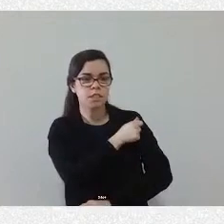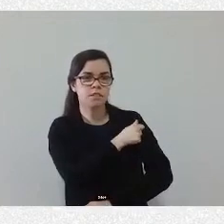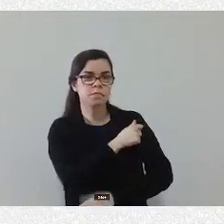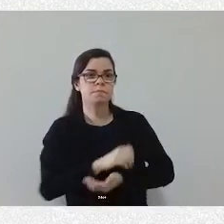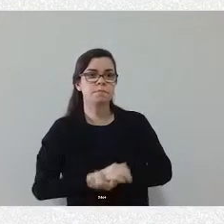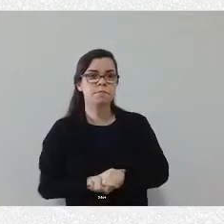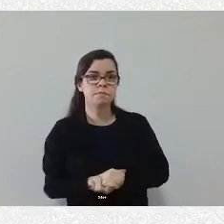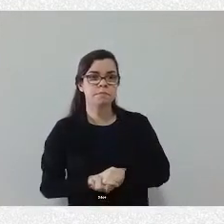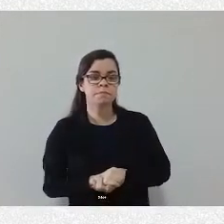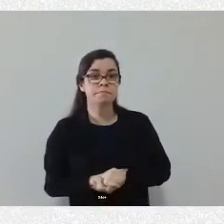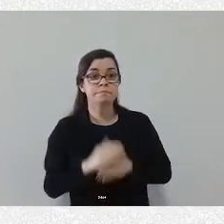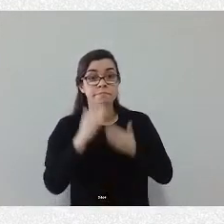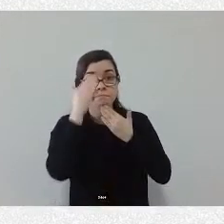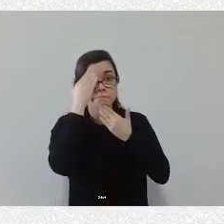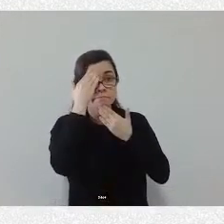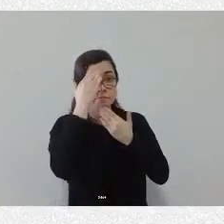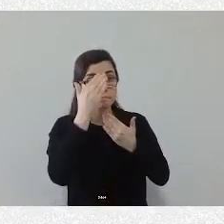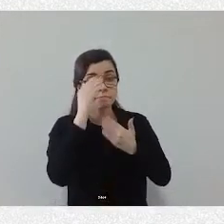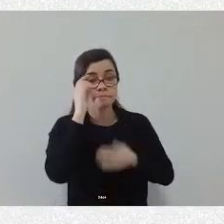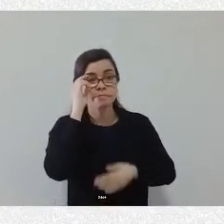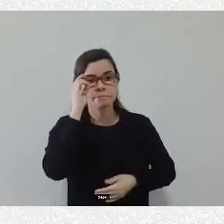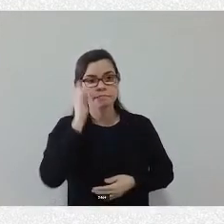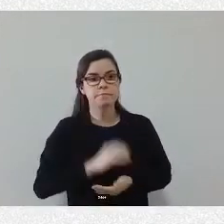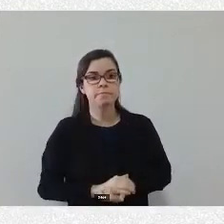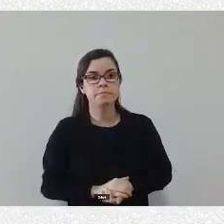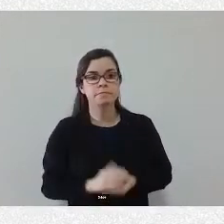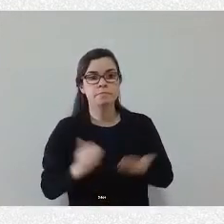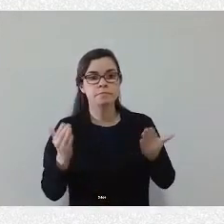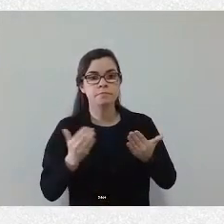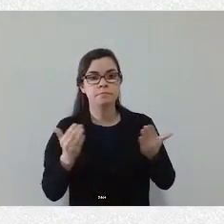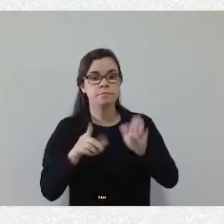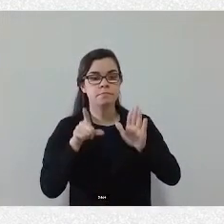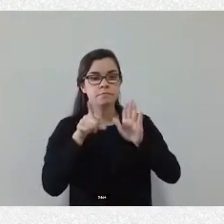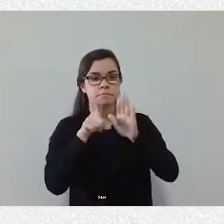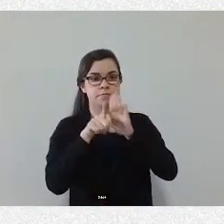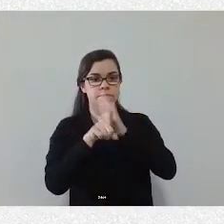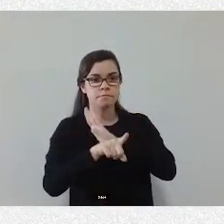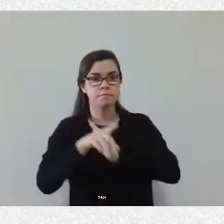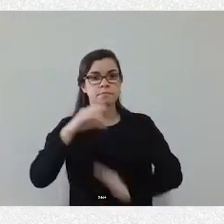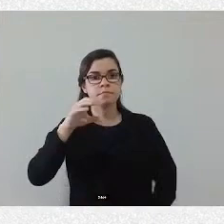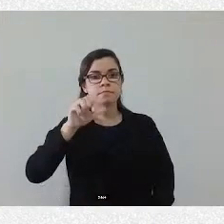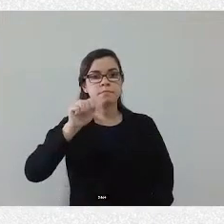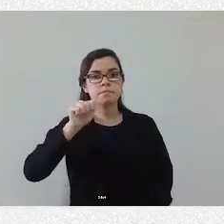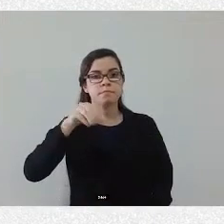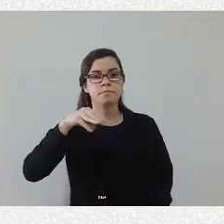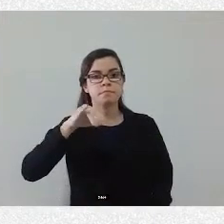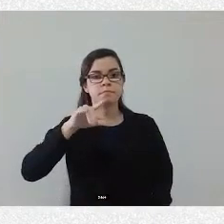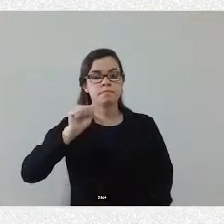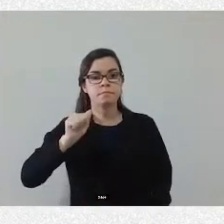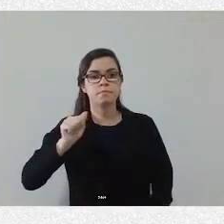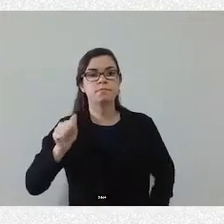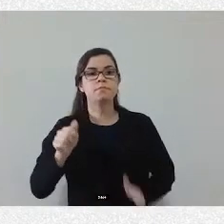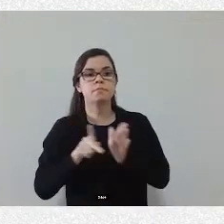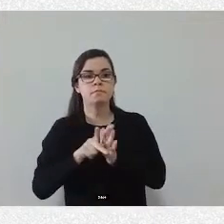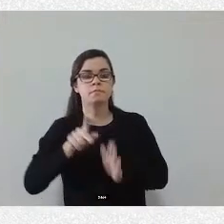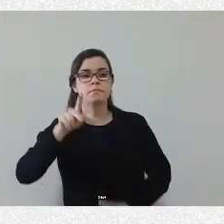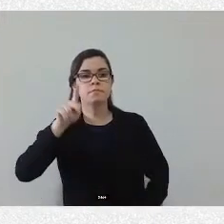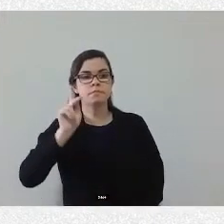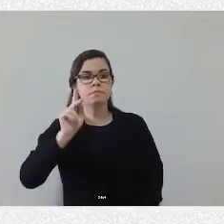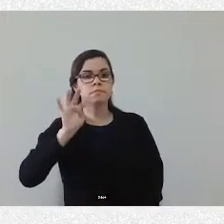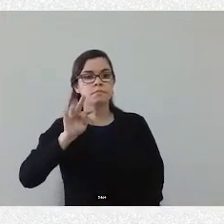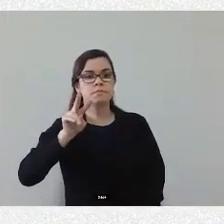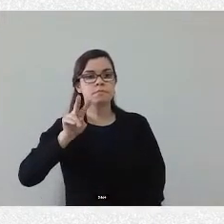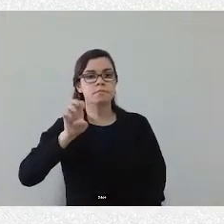Ok, obrigado. A próxima pergunta é da Camila Freitag, da KTVE TV. O estudo